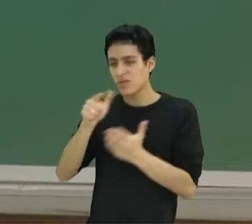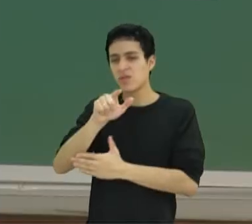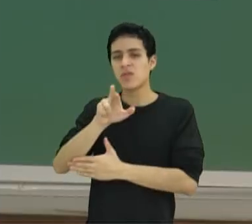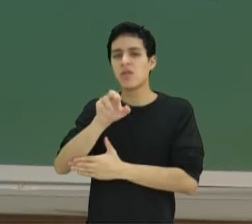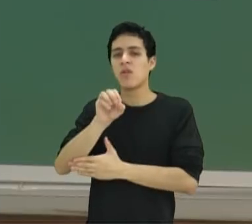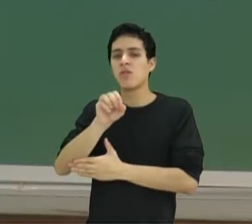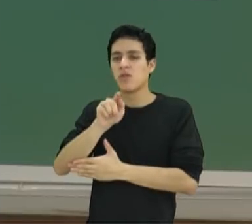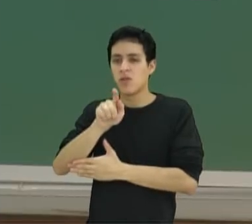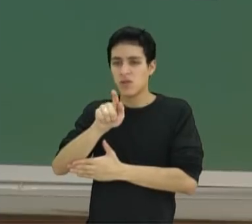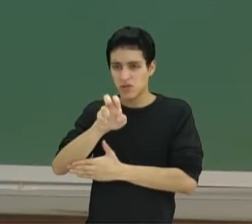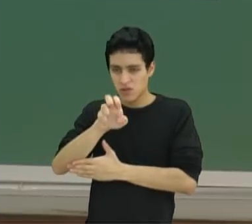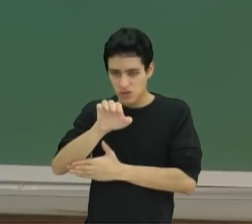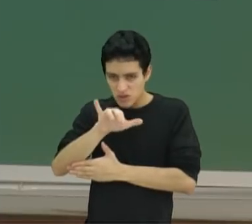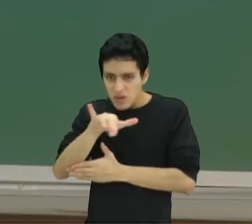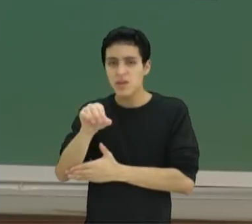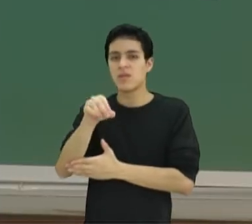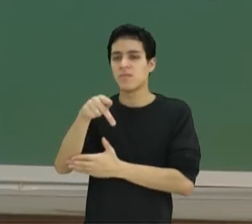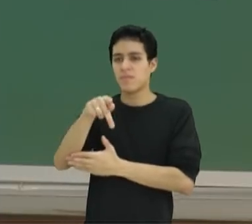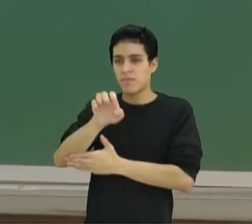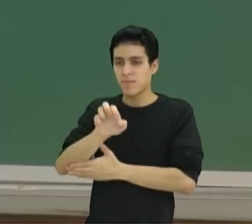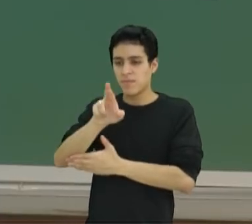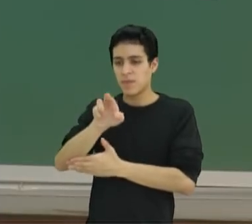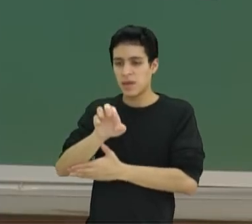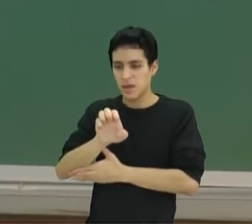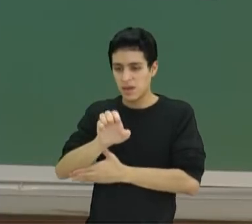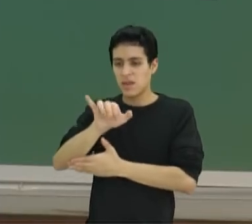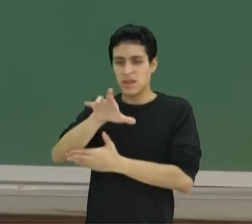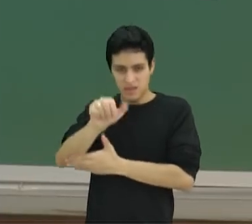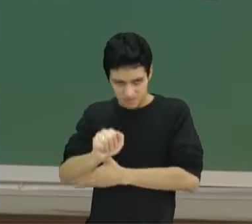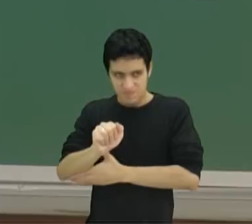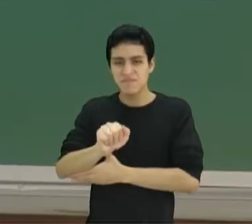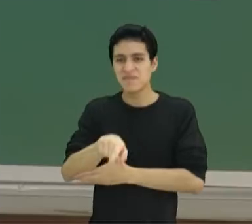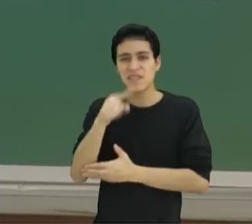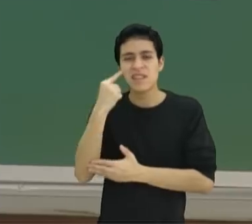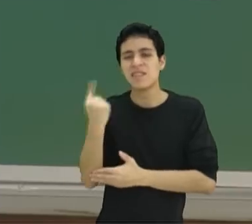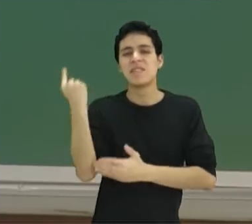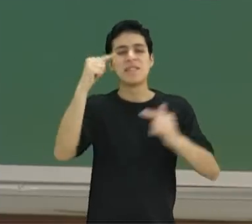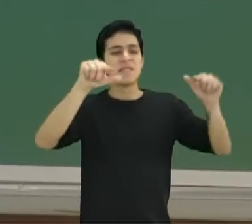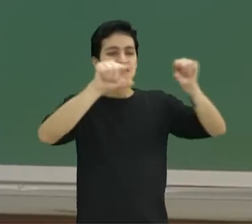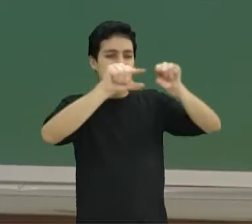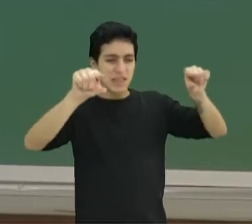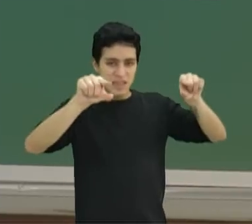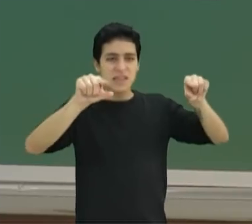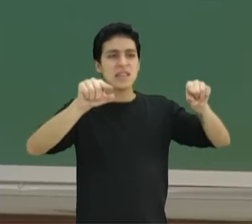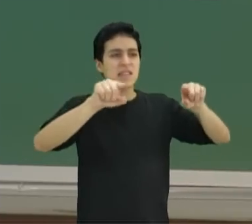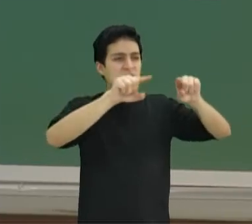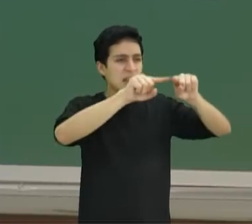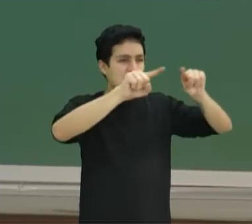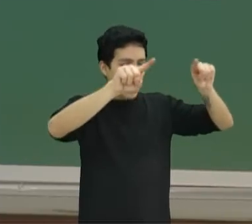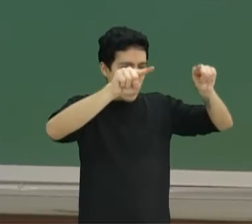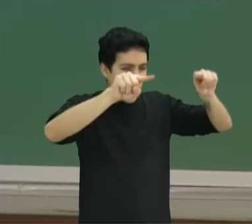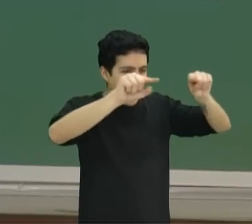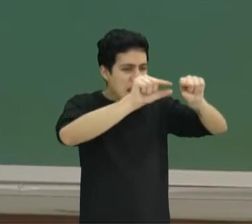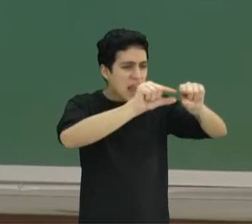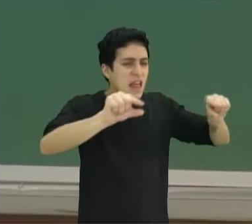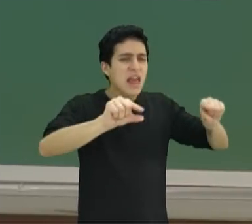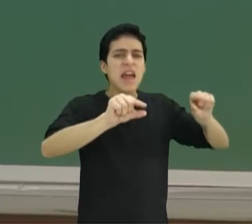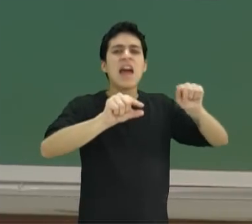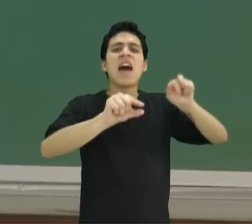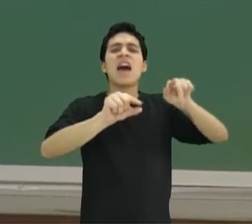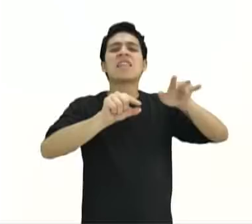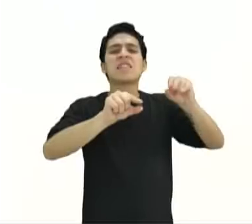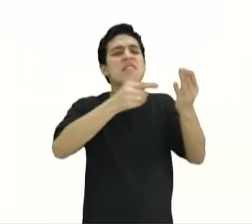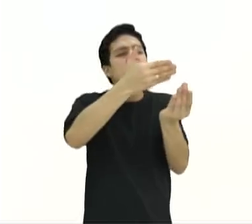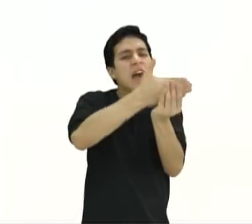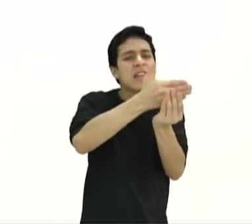Pereira. Então, nós temos aqui o cabeçalho, temos algumas seções. A seção arquivo, onde você consegue ver as edições antigas desse